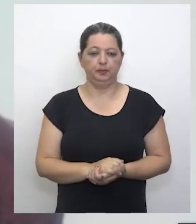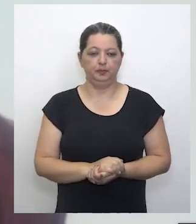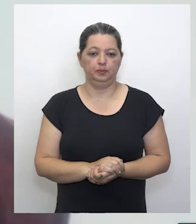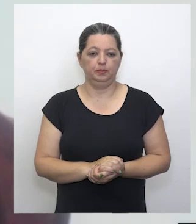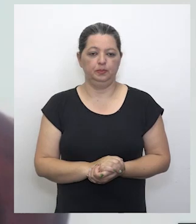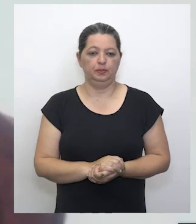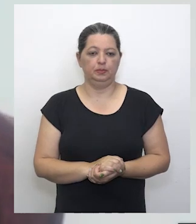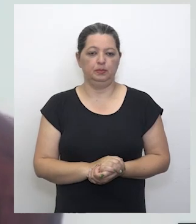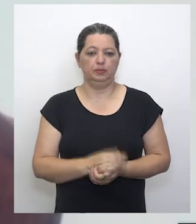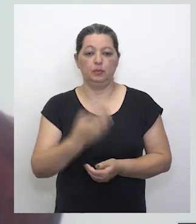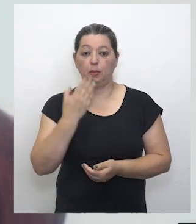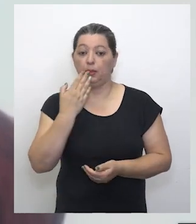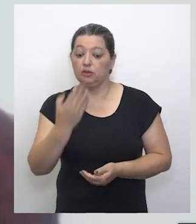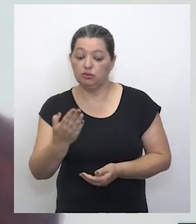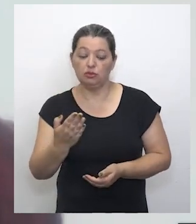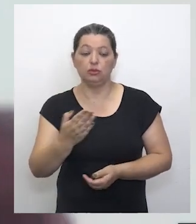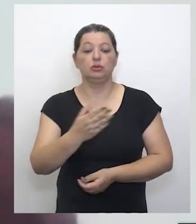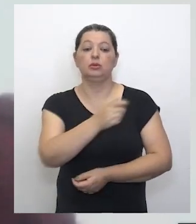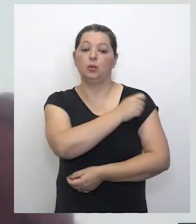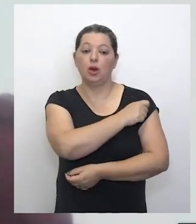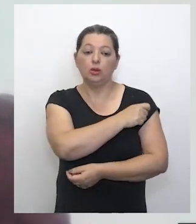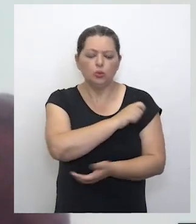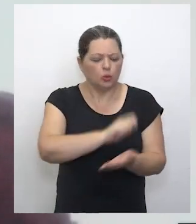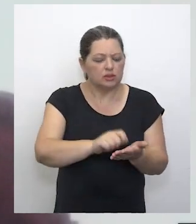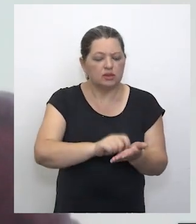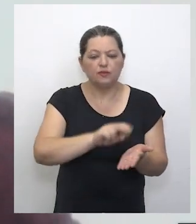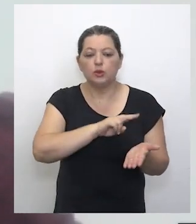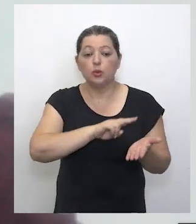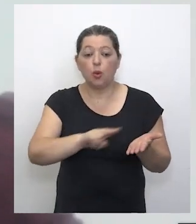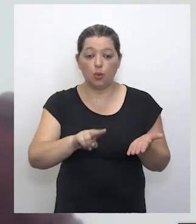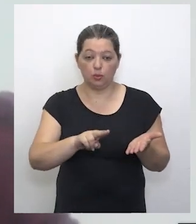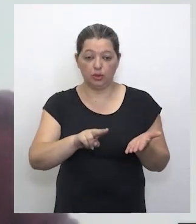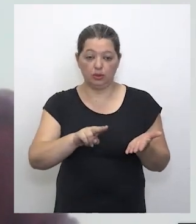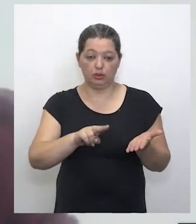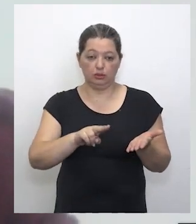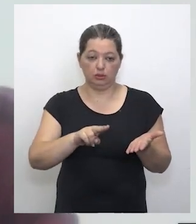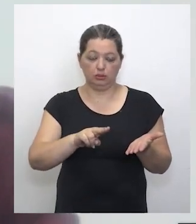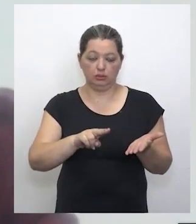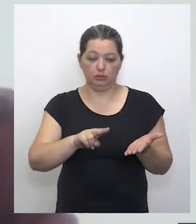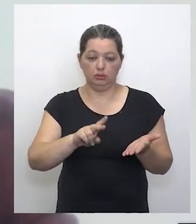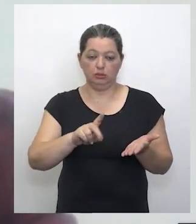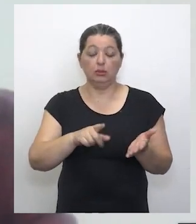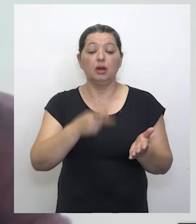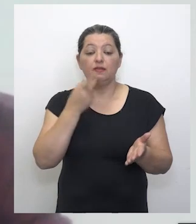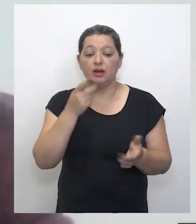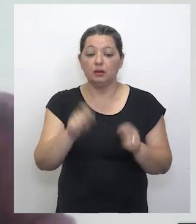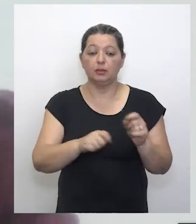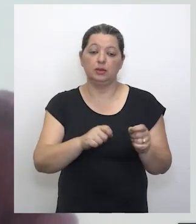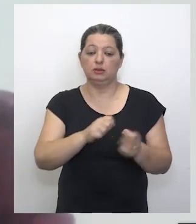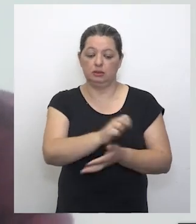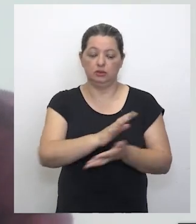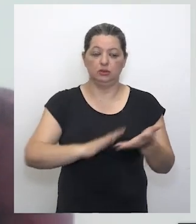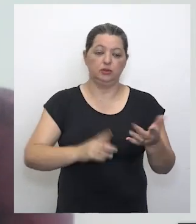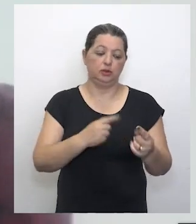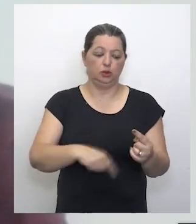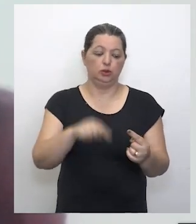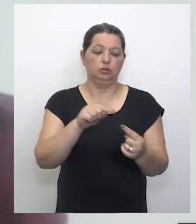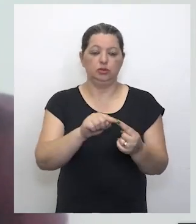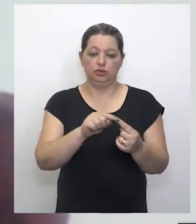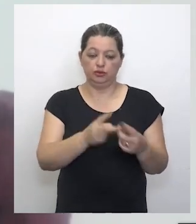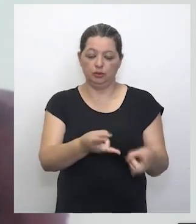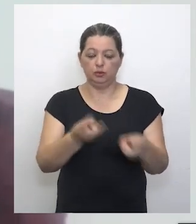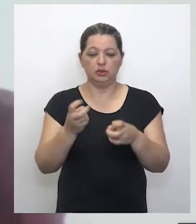estudante escreva o seu nome. Falar para a criança que ela vai fazer uma atividade cujo objetivo é